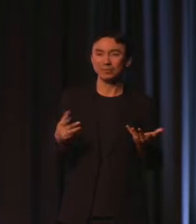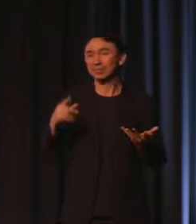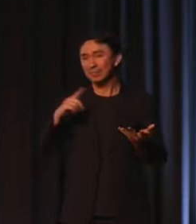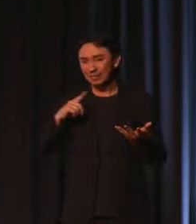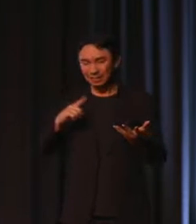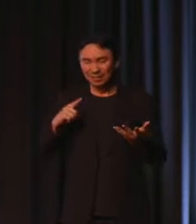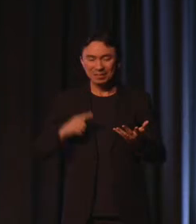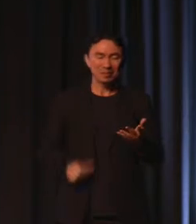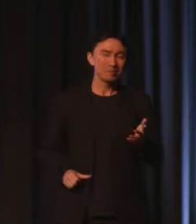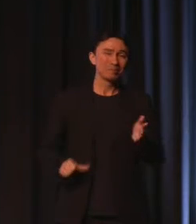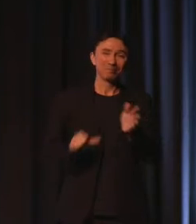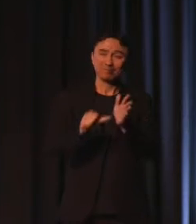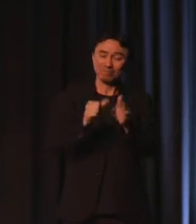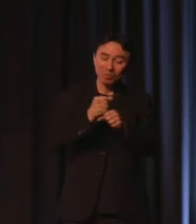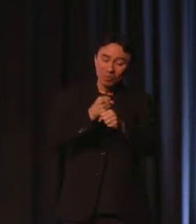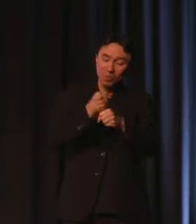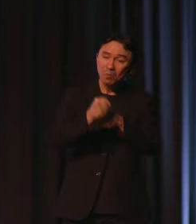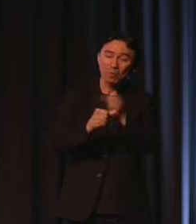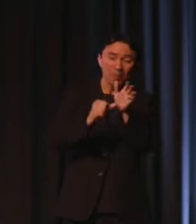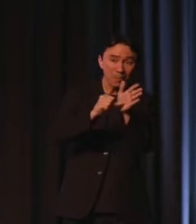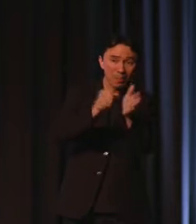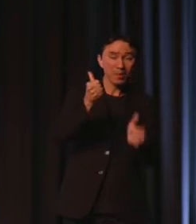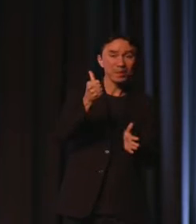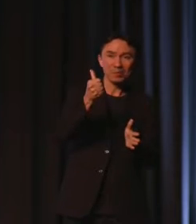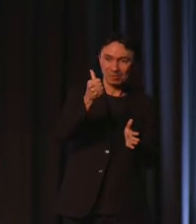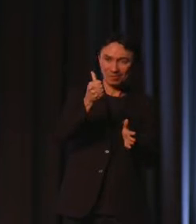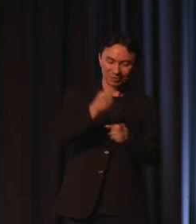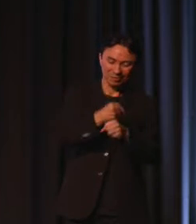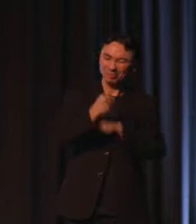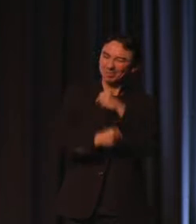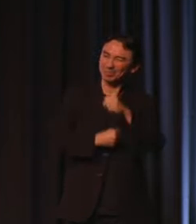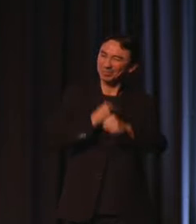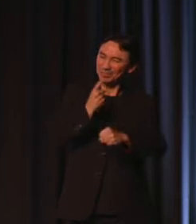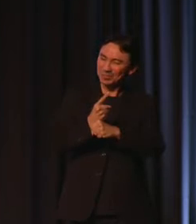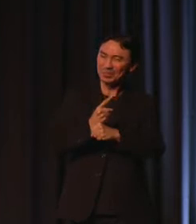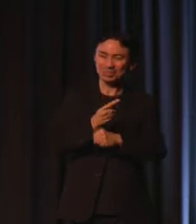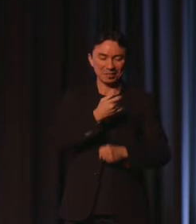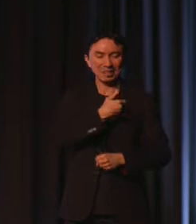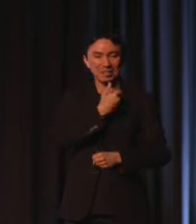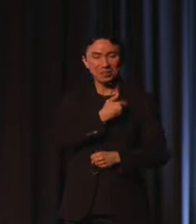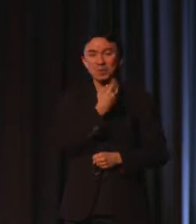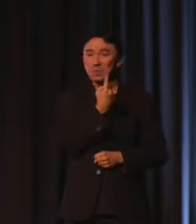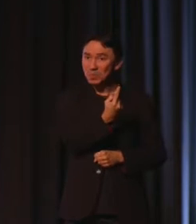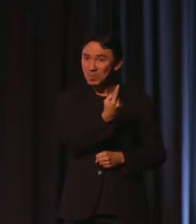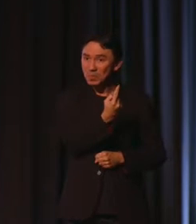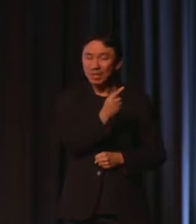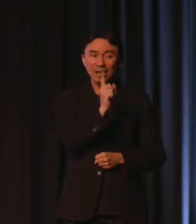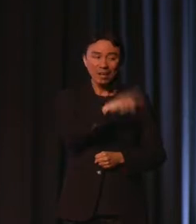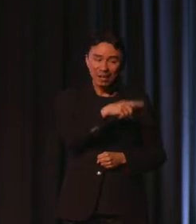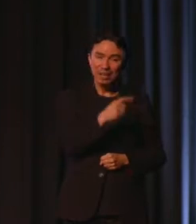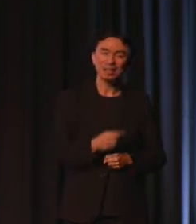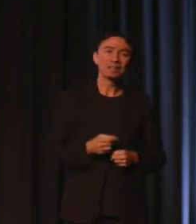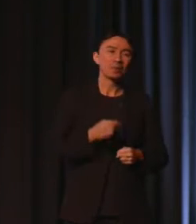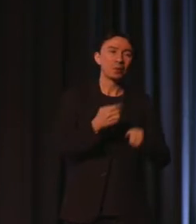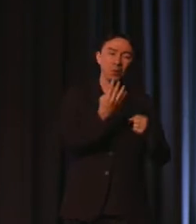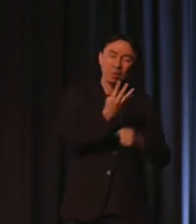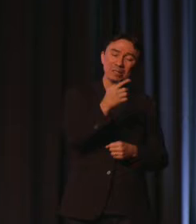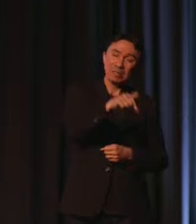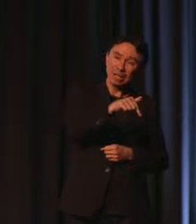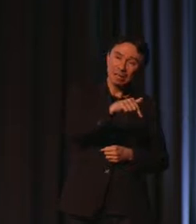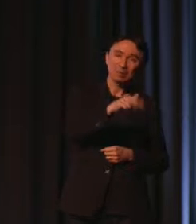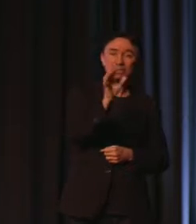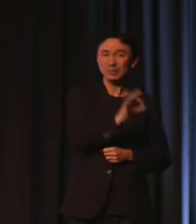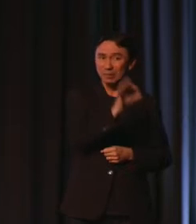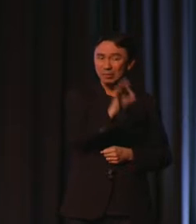ano de vida. Então, quando você faz uma retrospectiva no adulto, você vê que 47% foi no primeiro ano e 27%